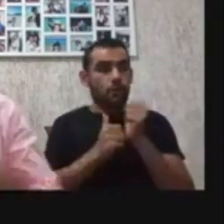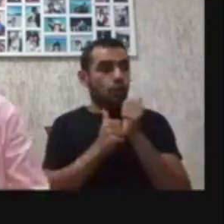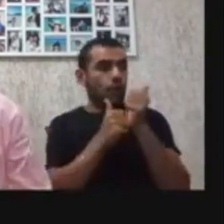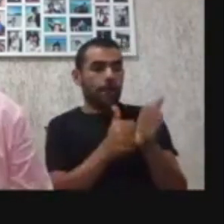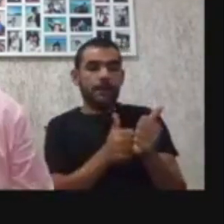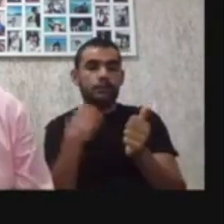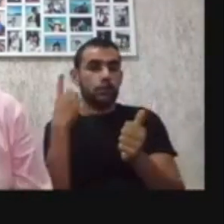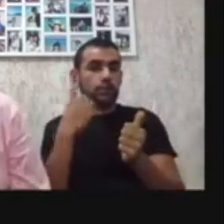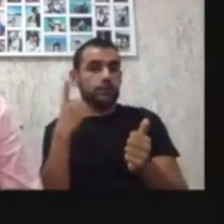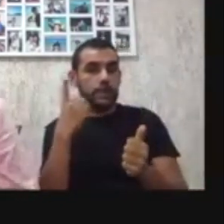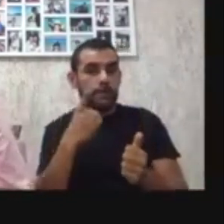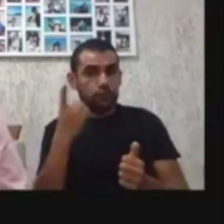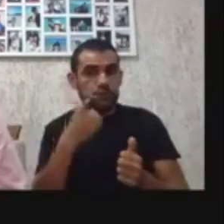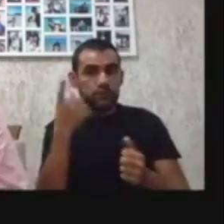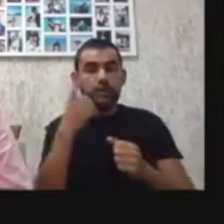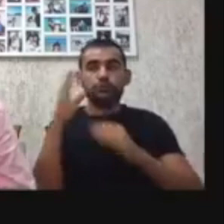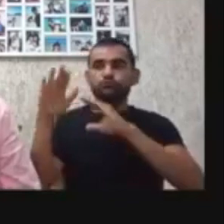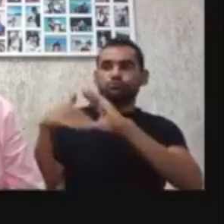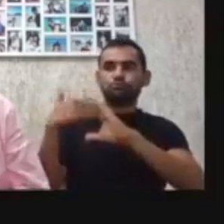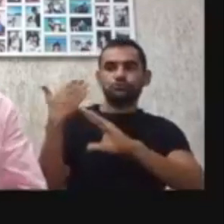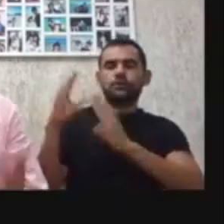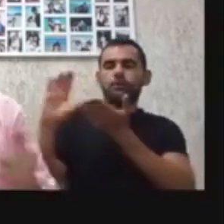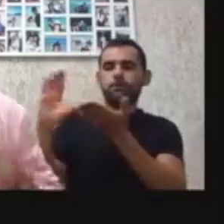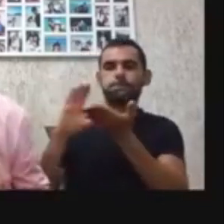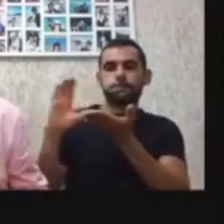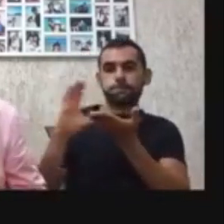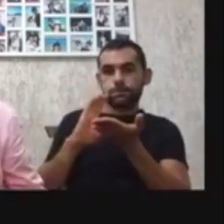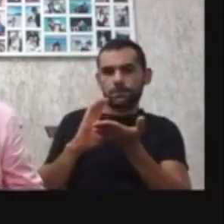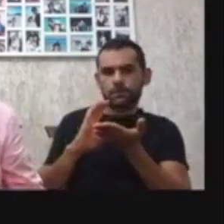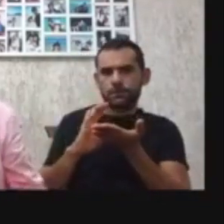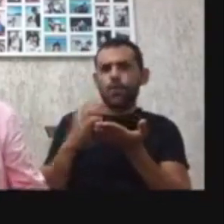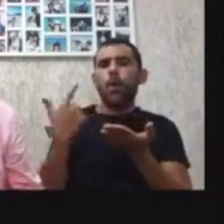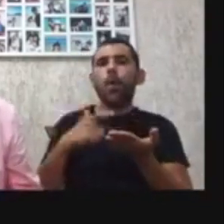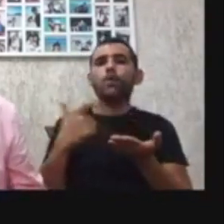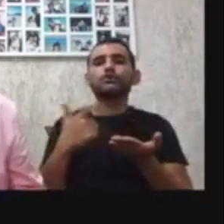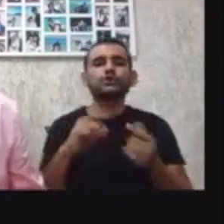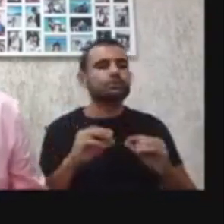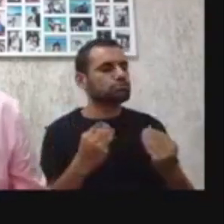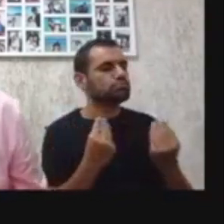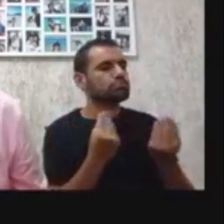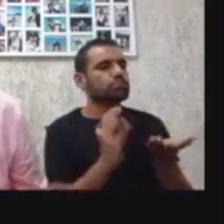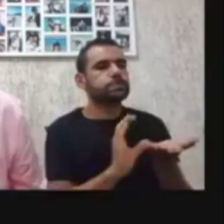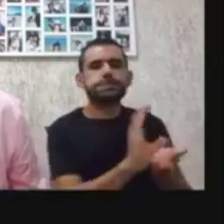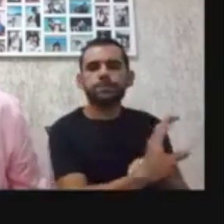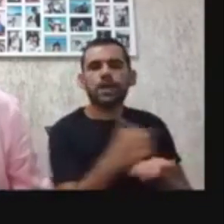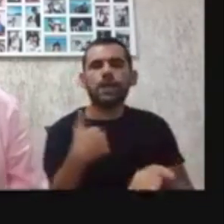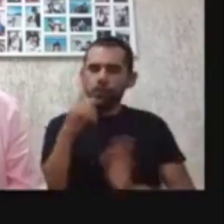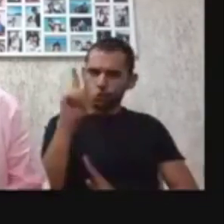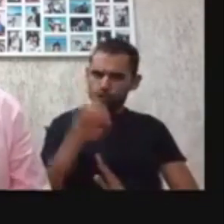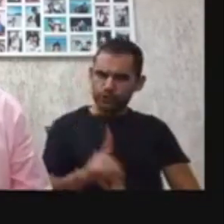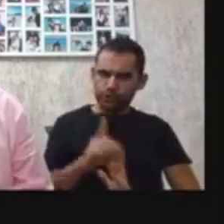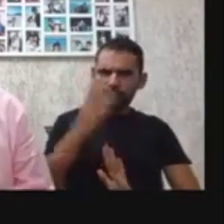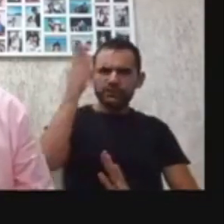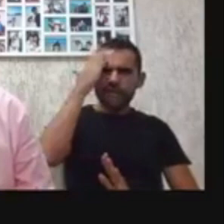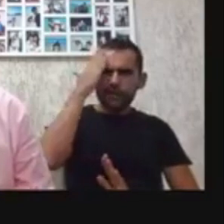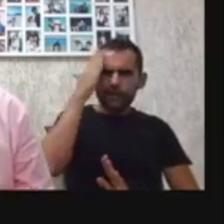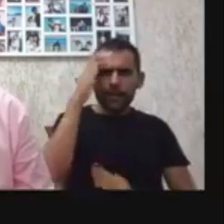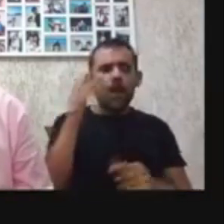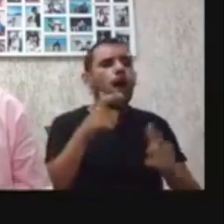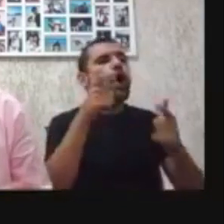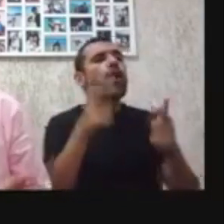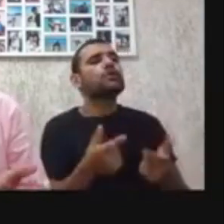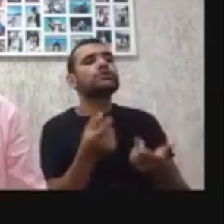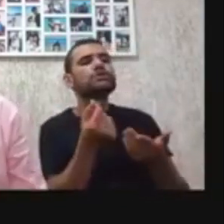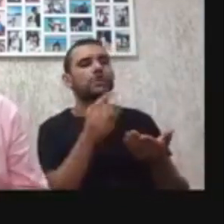o que os deputados enviam para São João del Rei, o que chega. Aonde foi aplicado? Eu tenho o direito de saber aonde foi parar